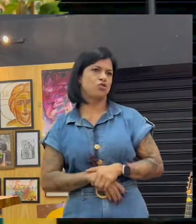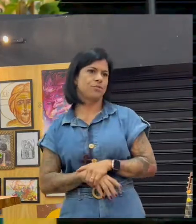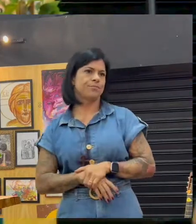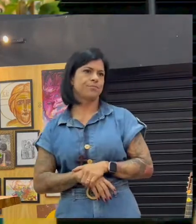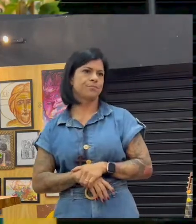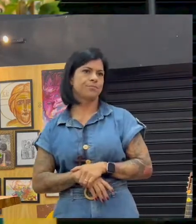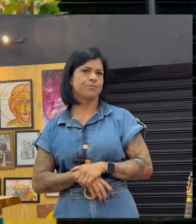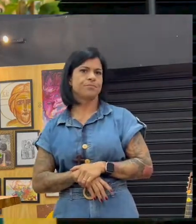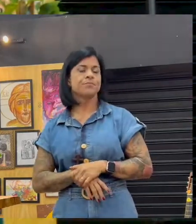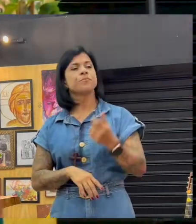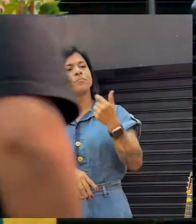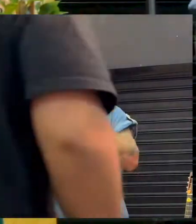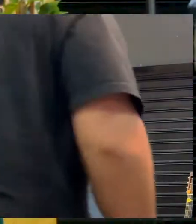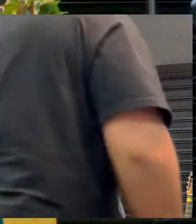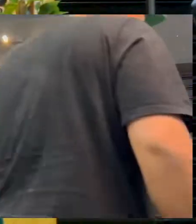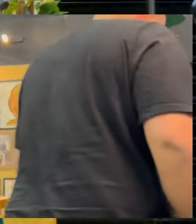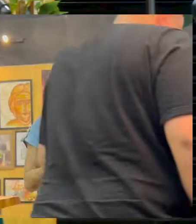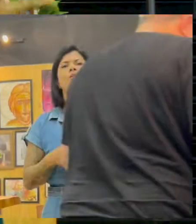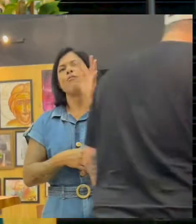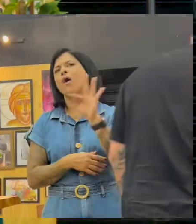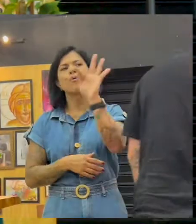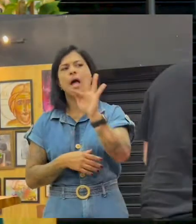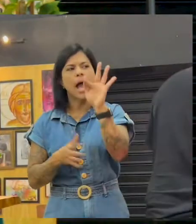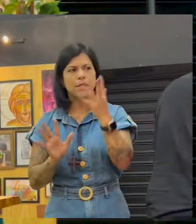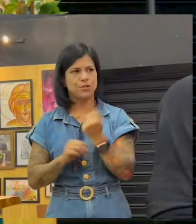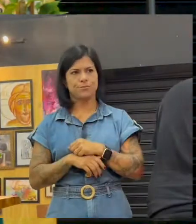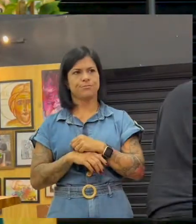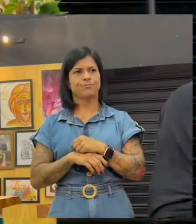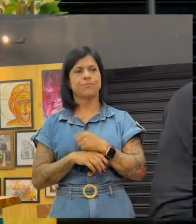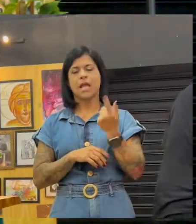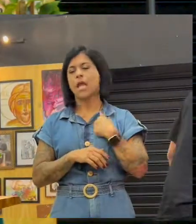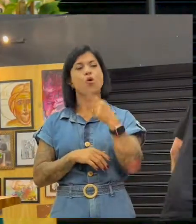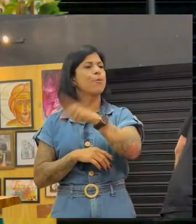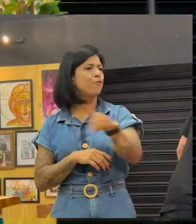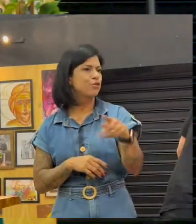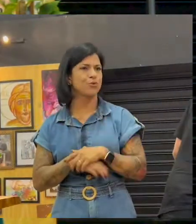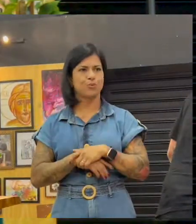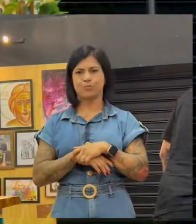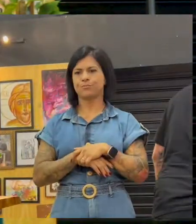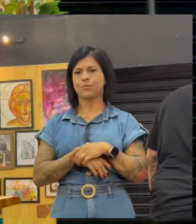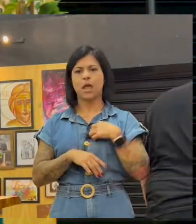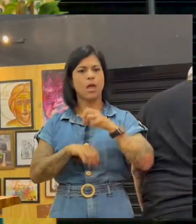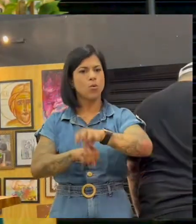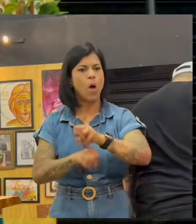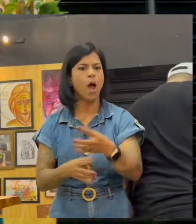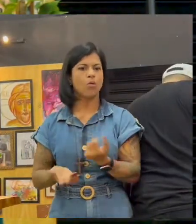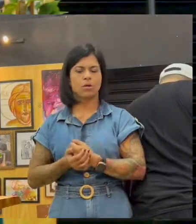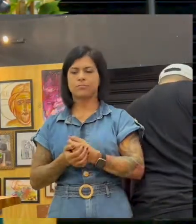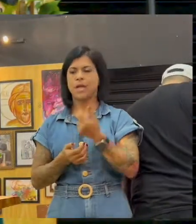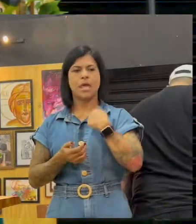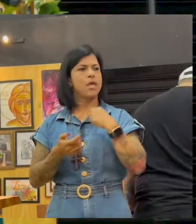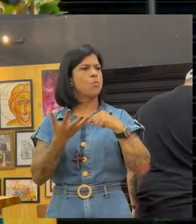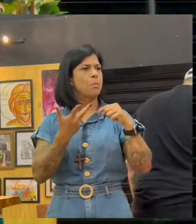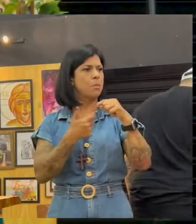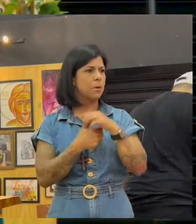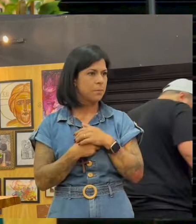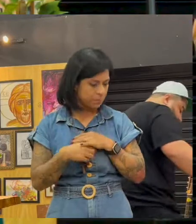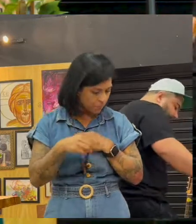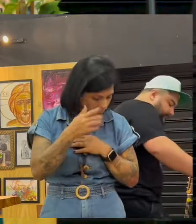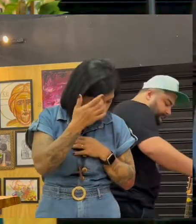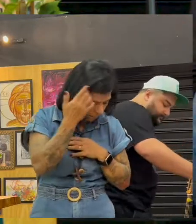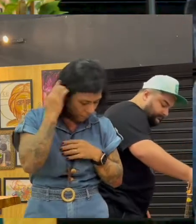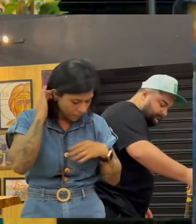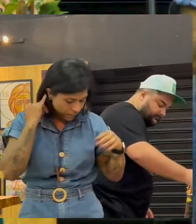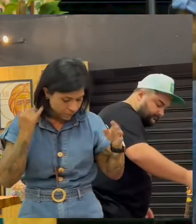faculdade, se você é professor, na escola que você dá aula, onde você estiver, Deus está levando leite para a casa das